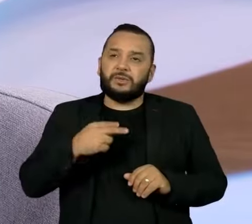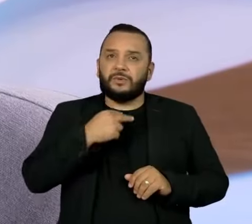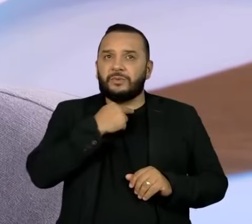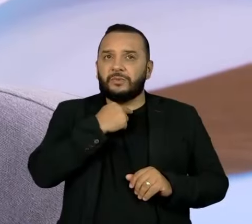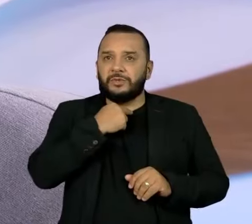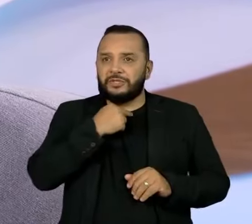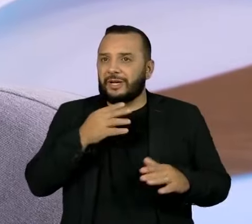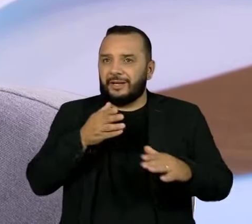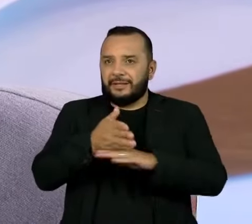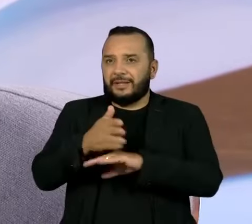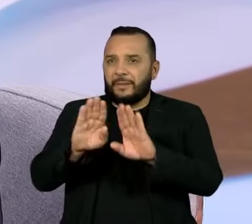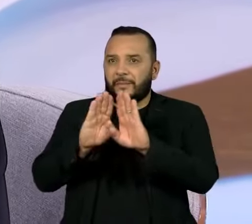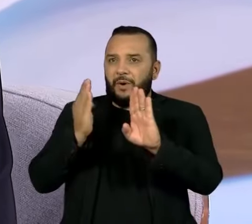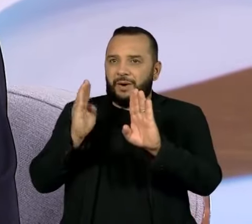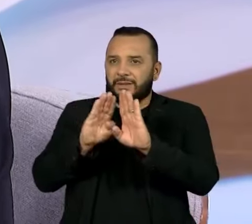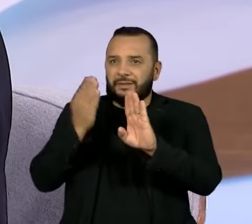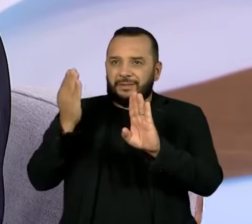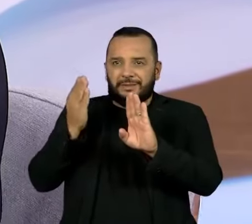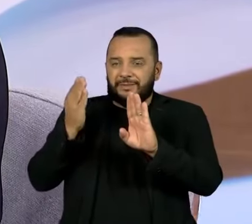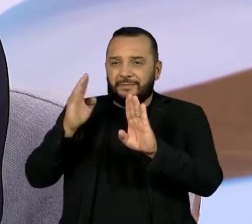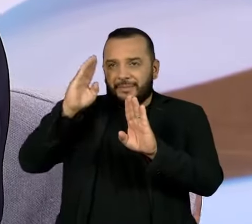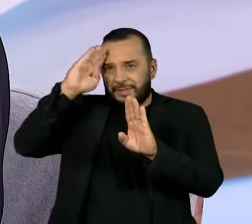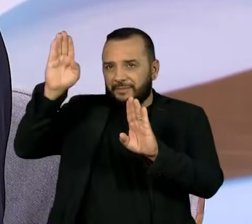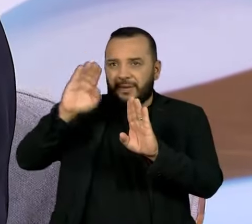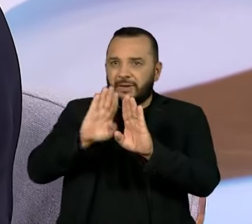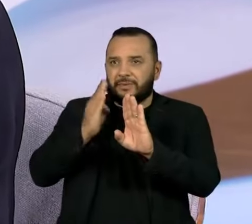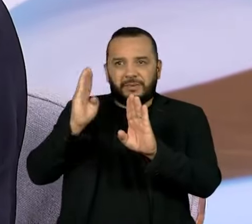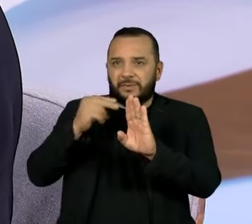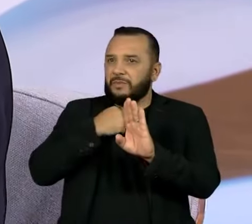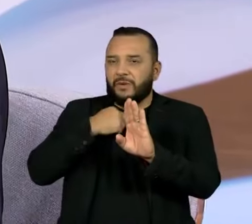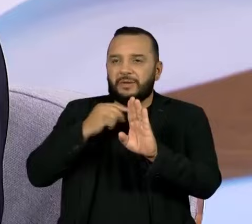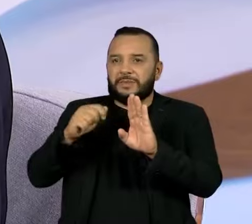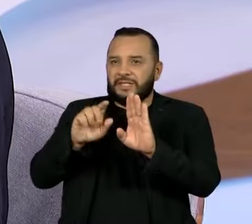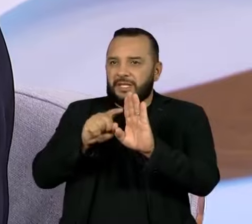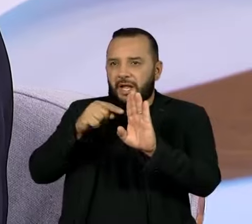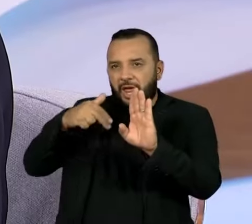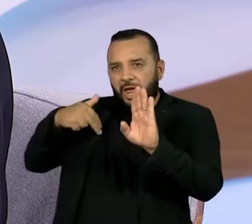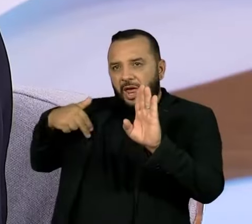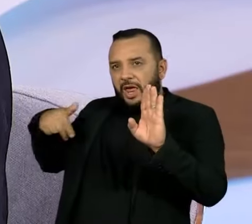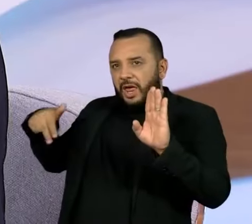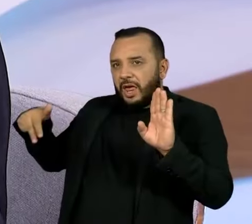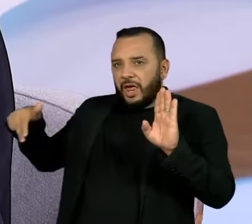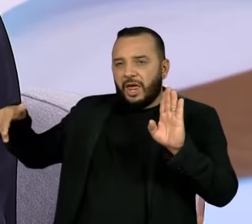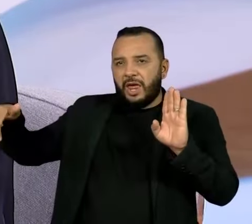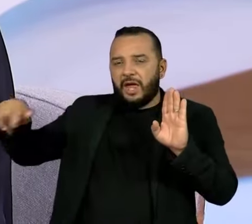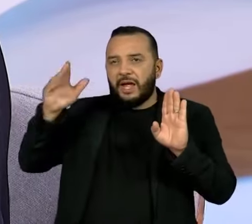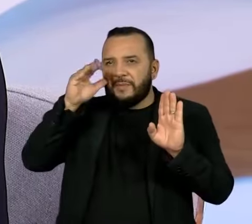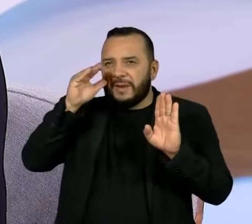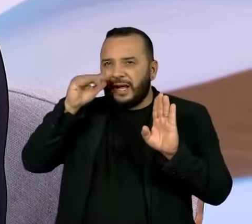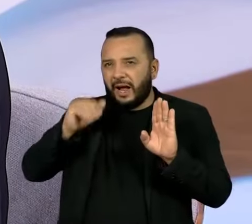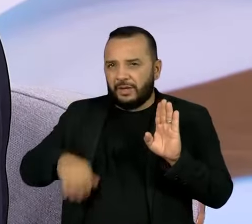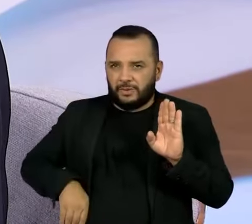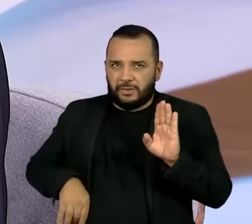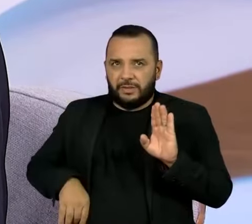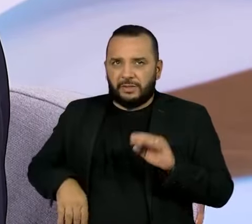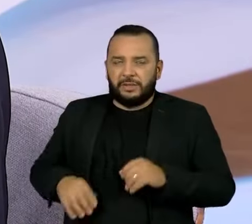pela frente, tá? Tem que dar a volta, não sei o quê, papapá. Mas eu